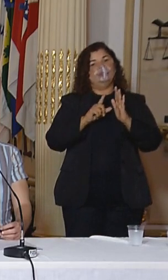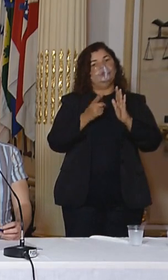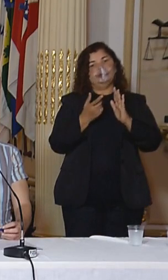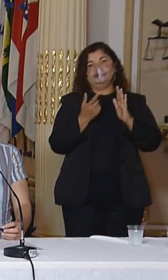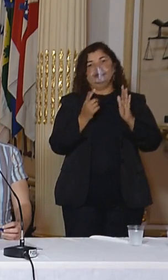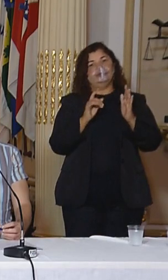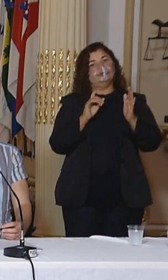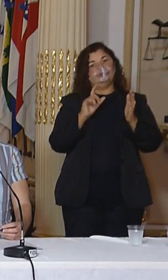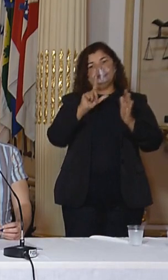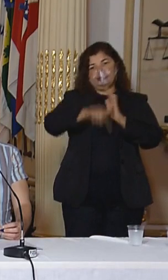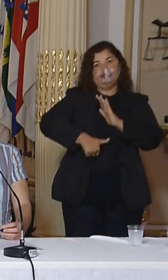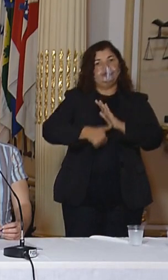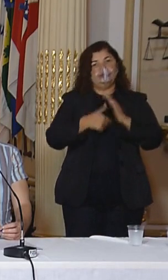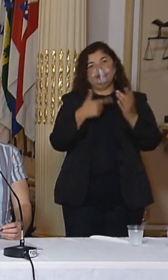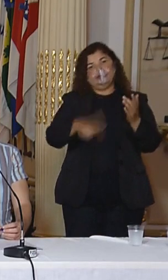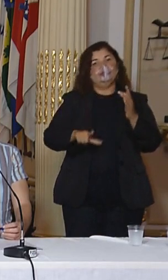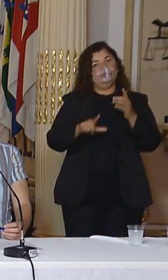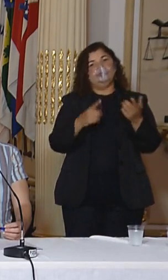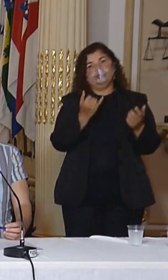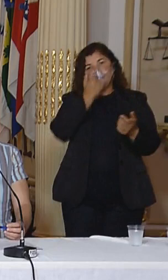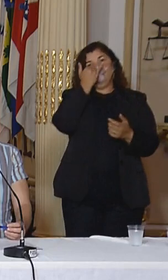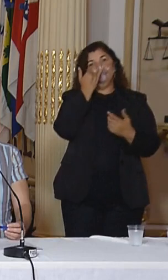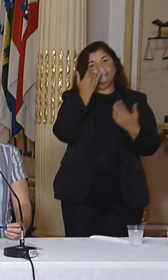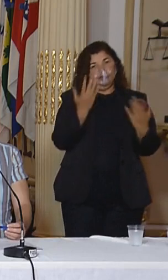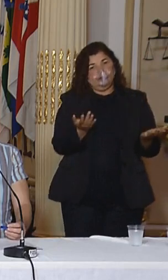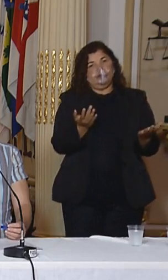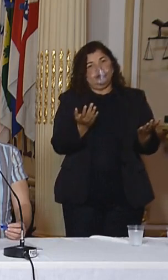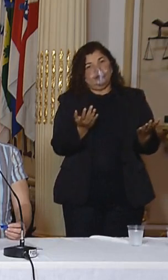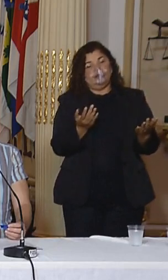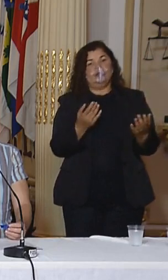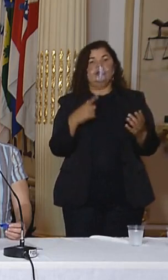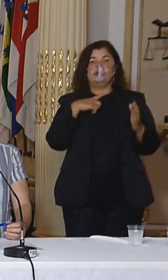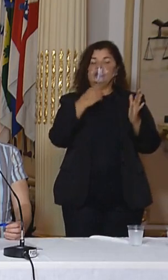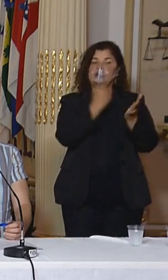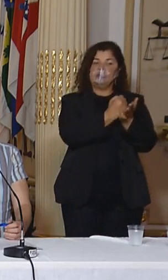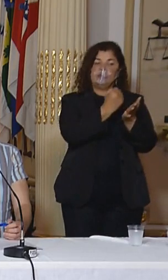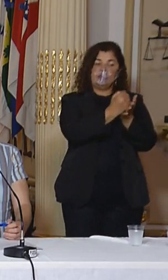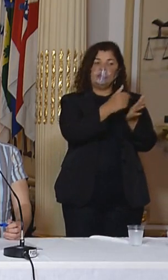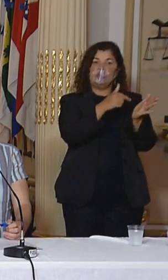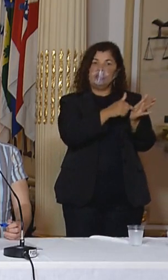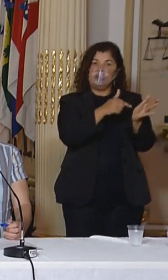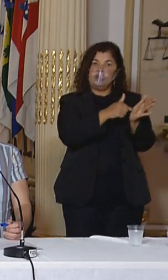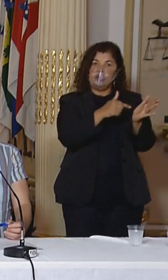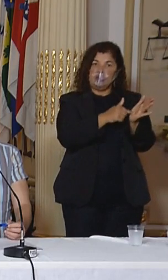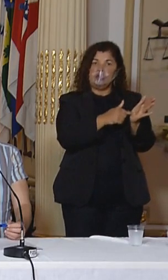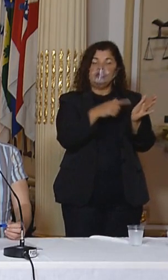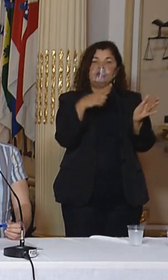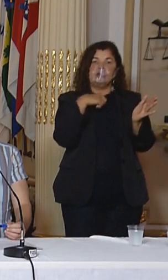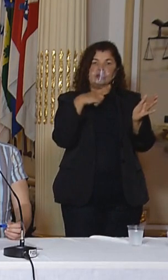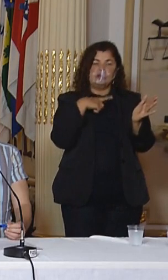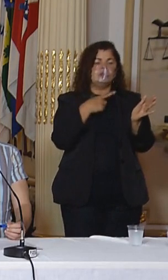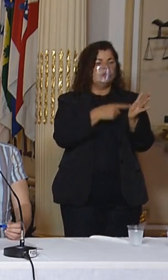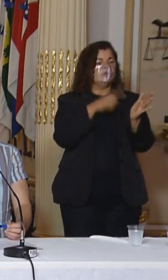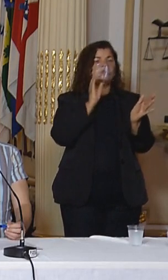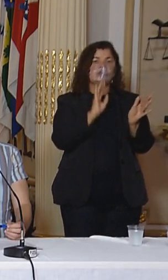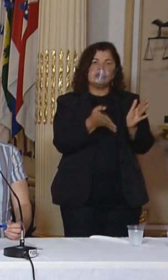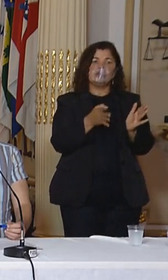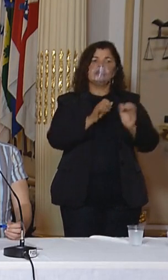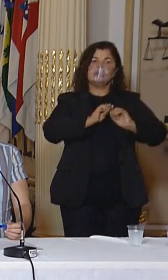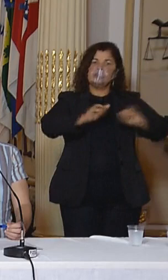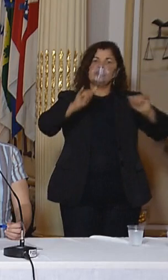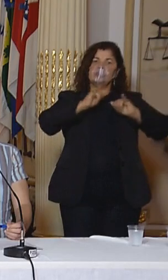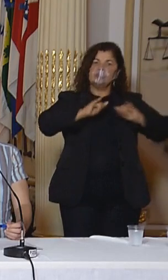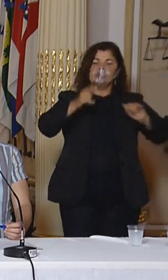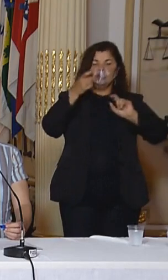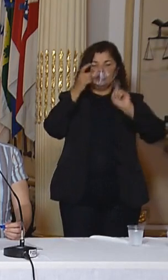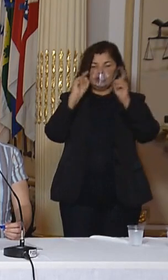dessas medidas de isolamento e distanciamento. Então, o protocolo, chamados protocolos, que estão sendo amplamente discutidos, tanto pelo